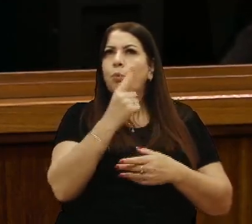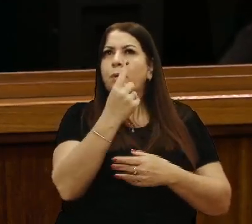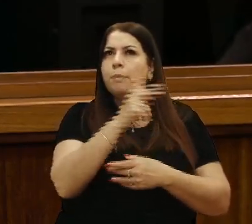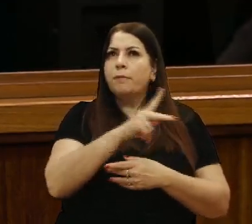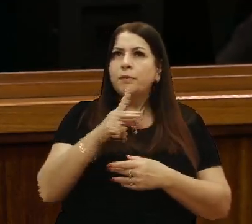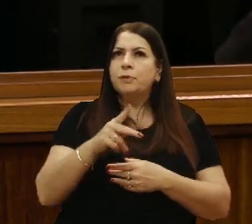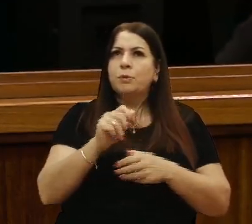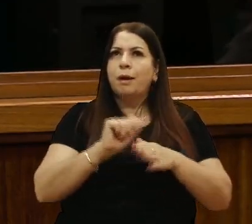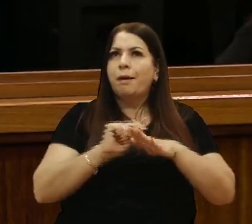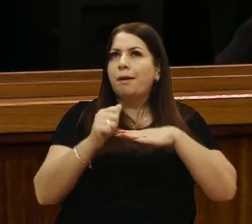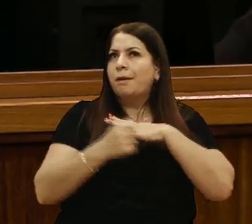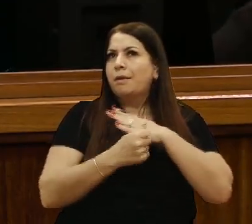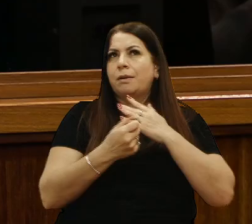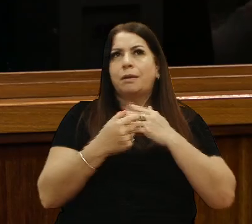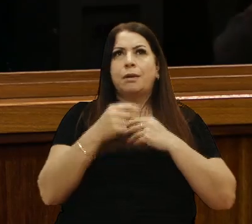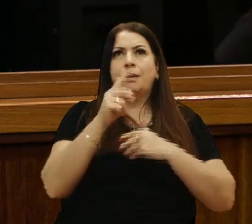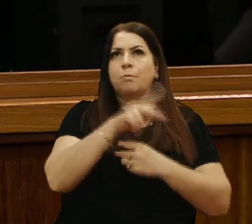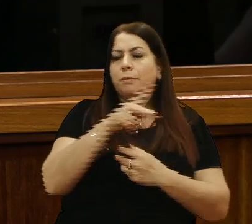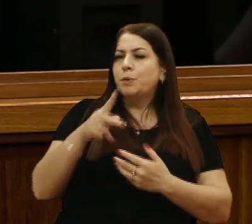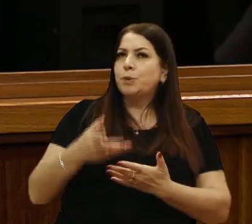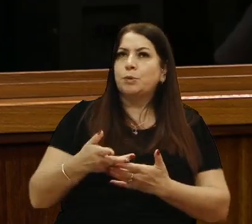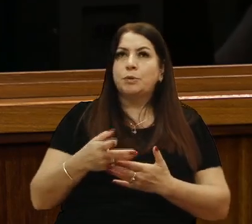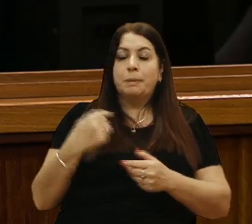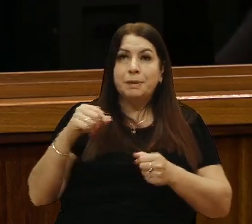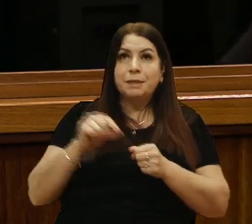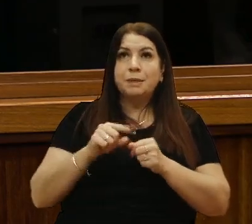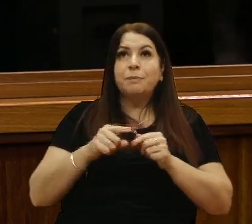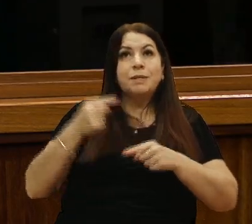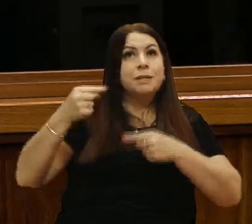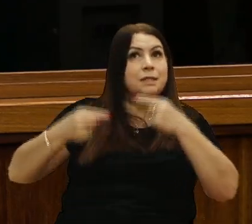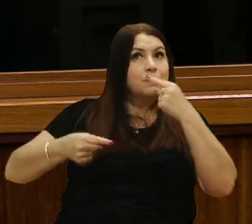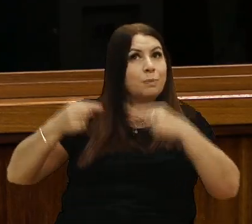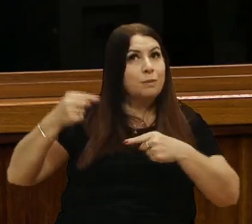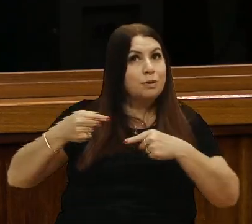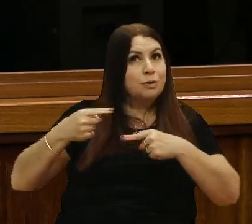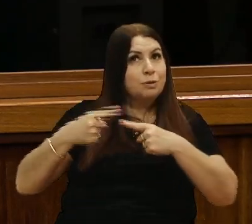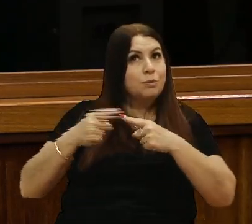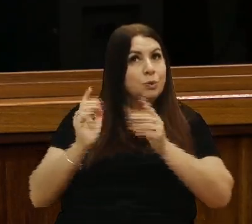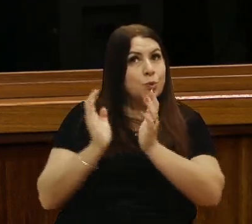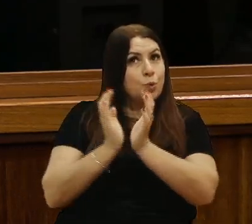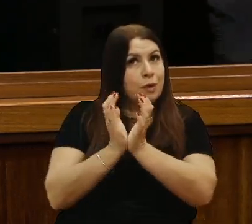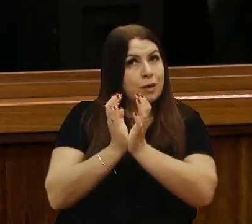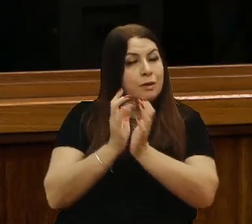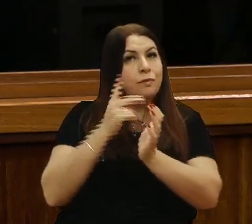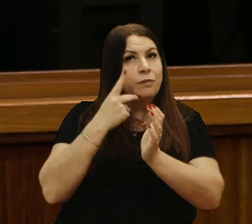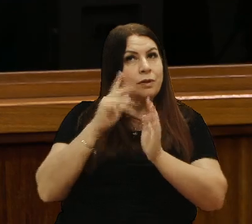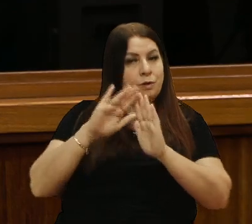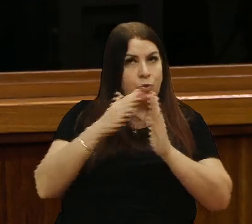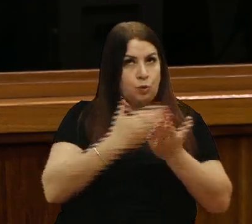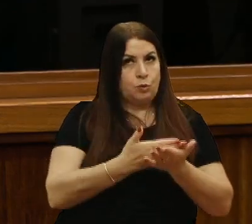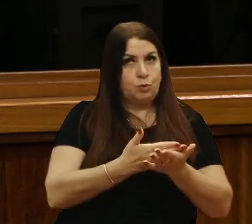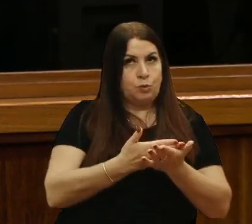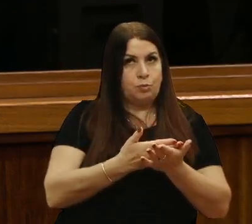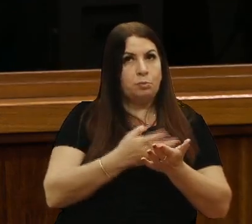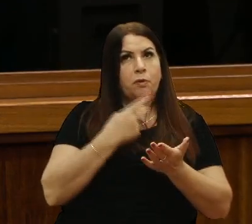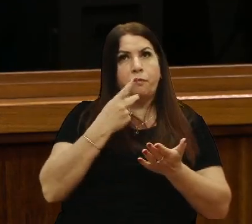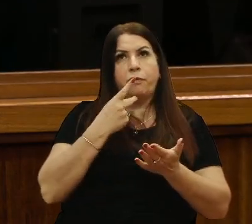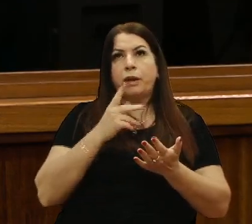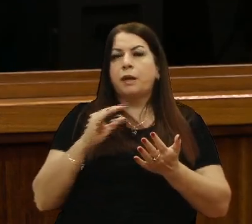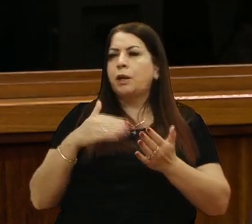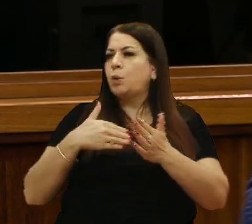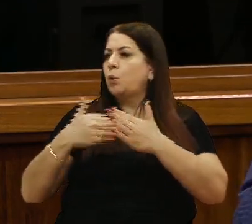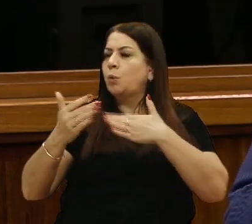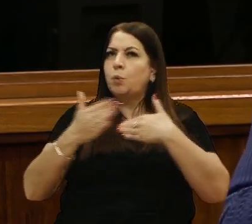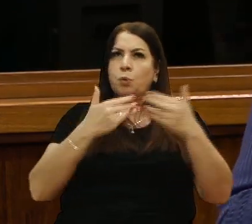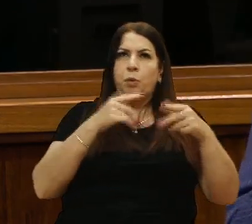professora do AE, ou com uma professora... A gente precisa fazer esse debate para que os colegas... Aqui eu estou falando da escola, mas eu posso falar em